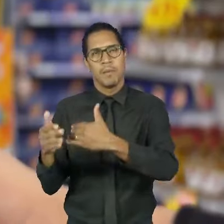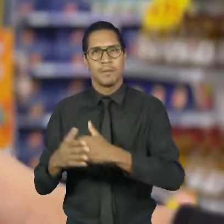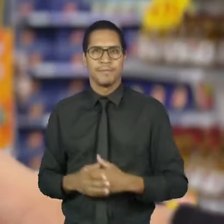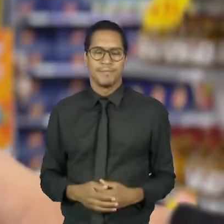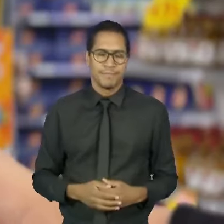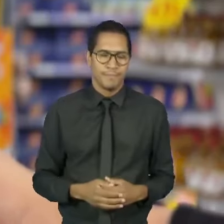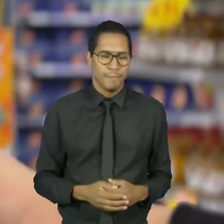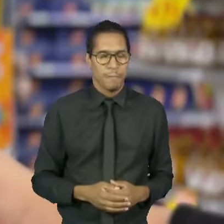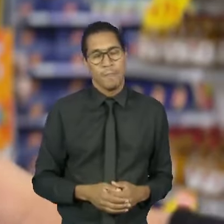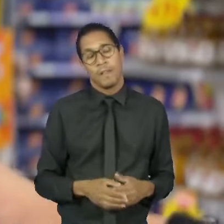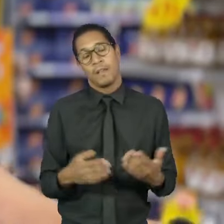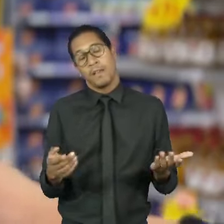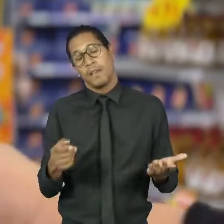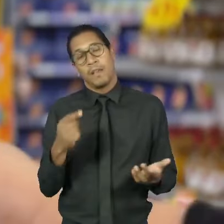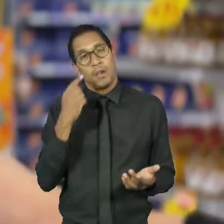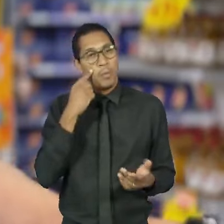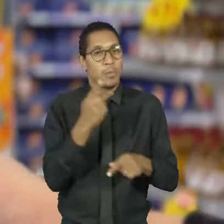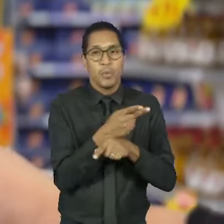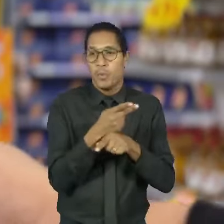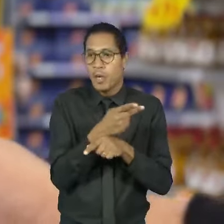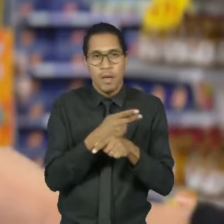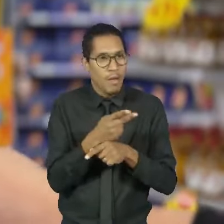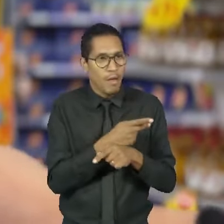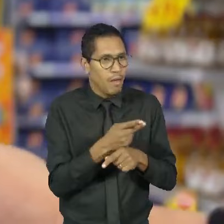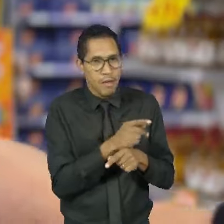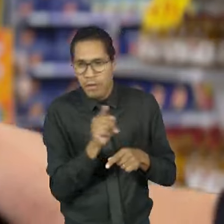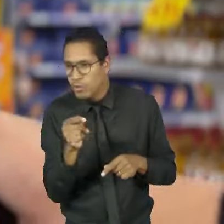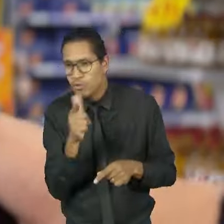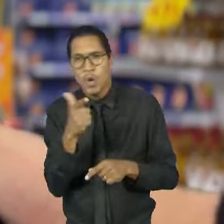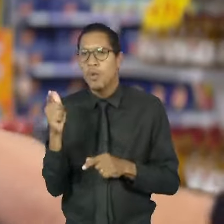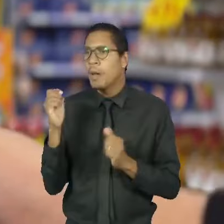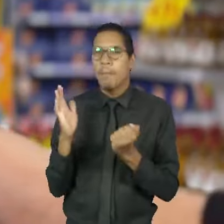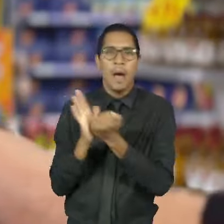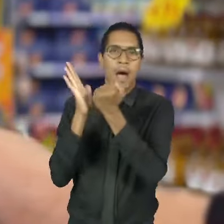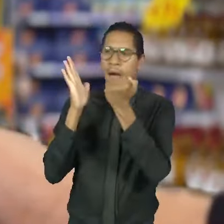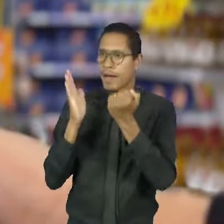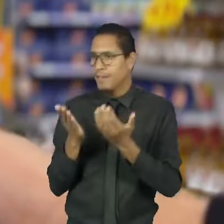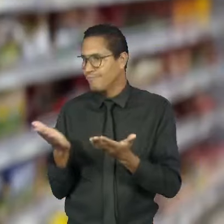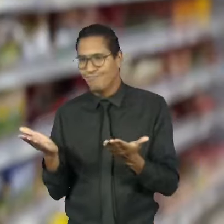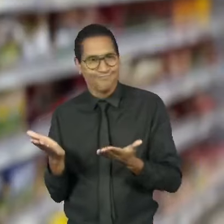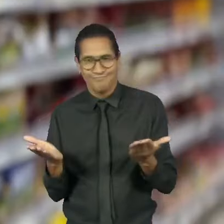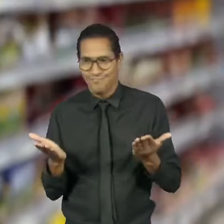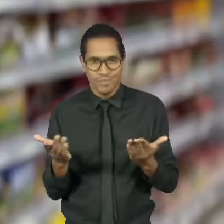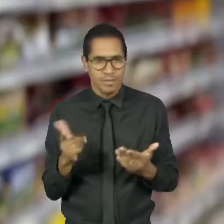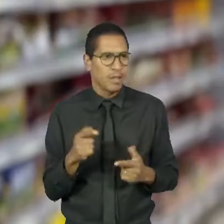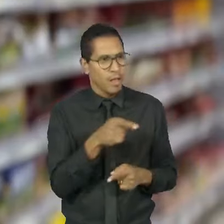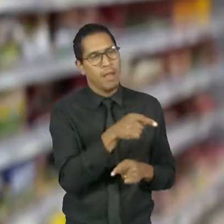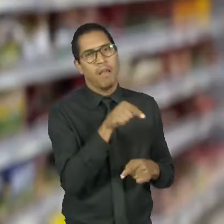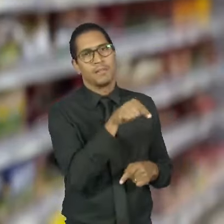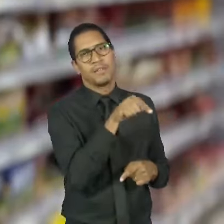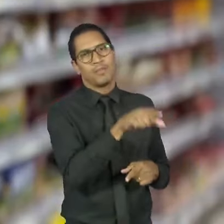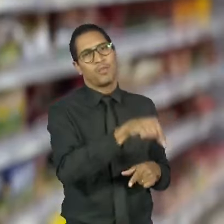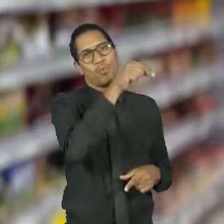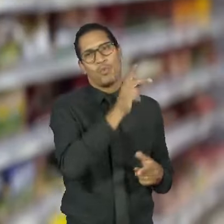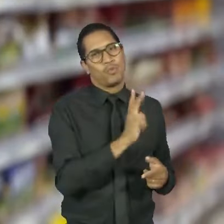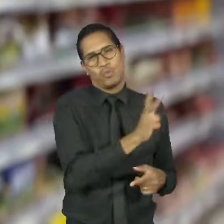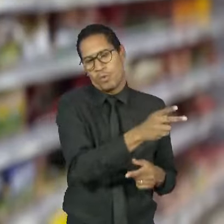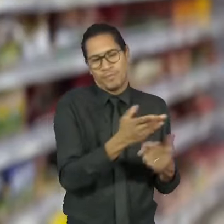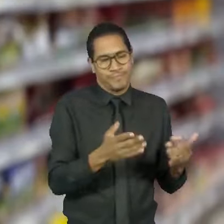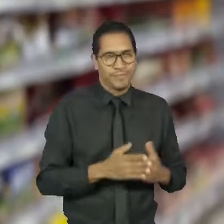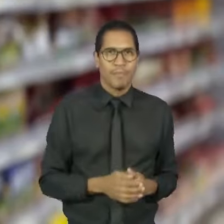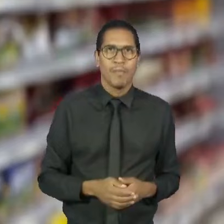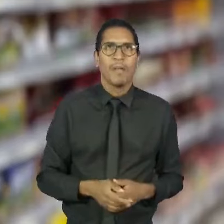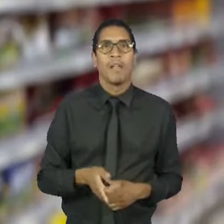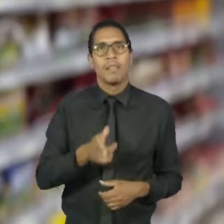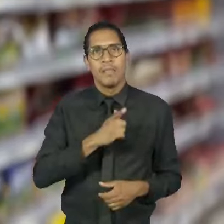seja fosse compatível ao que eu já levava Então tem que assumir o aumento tem que assumir o aumento nós compramos e coxinha da